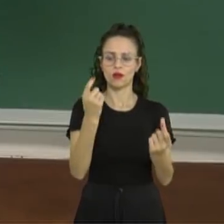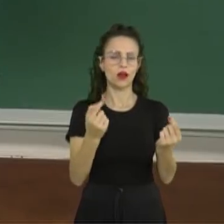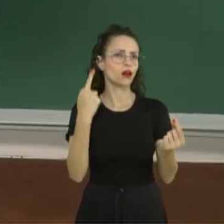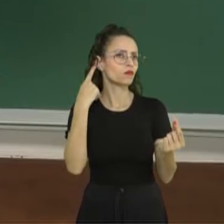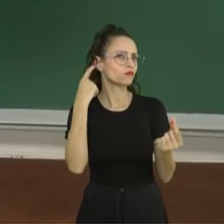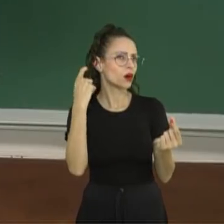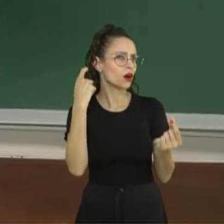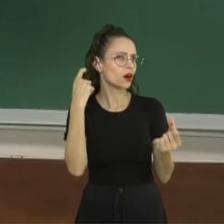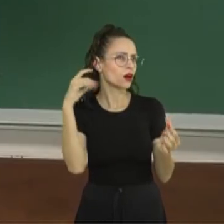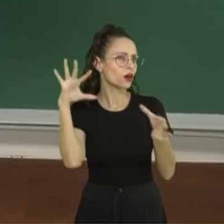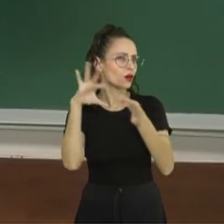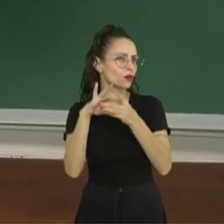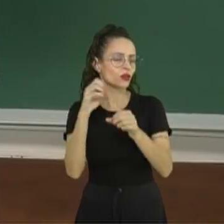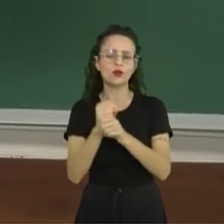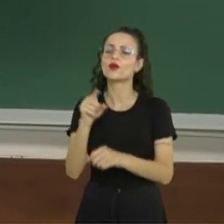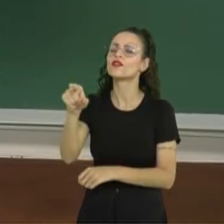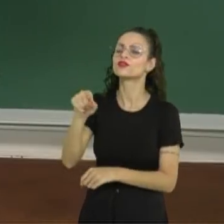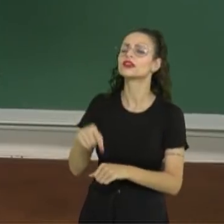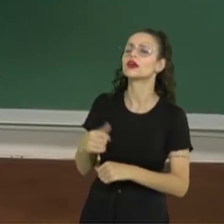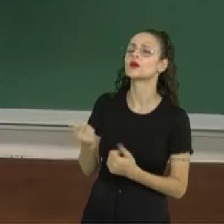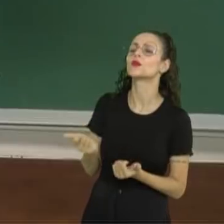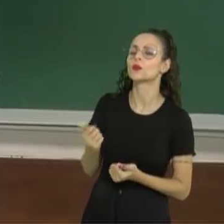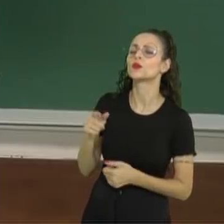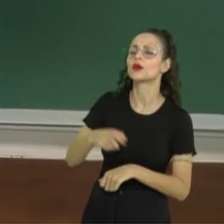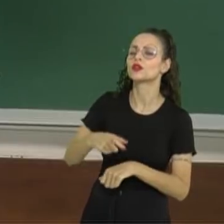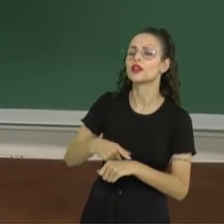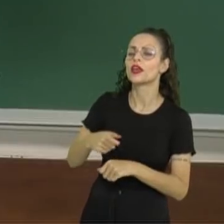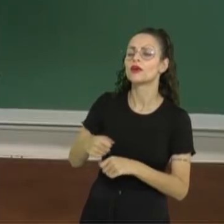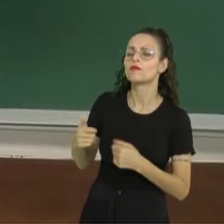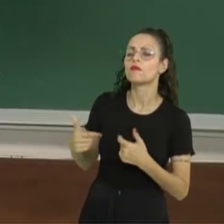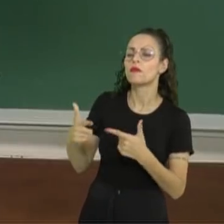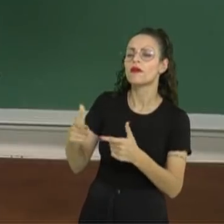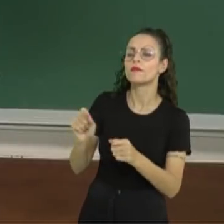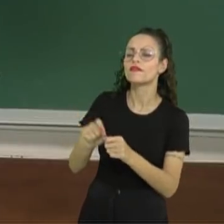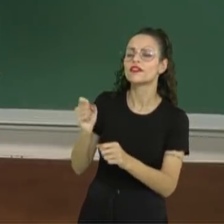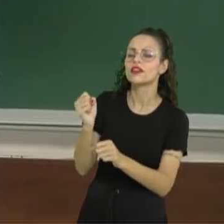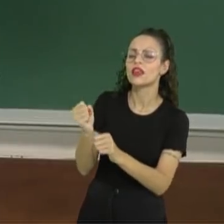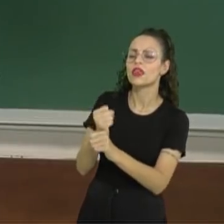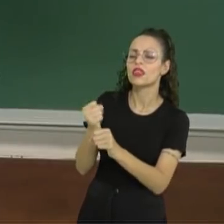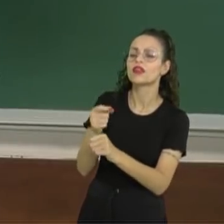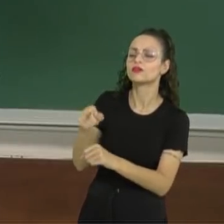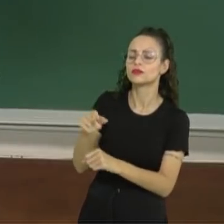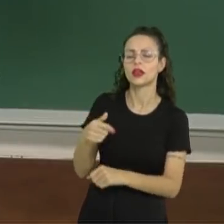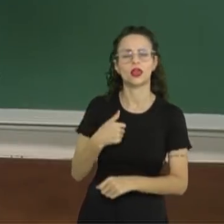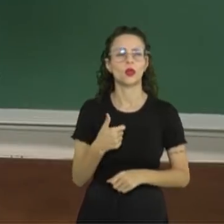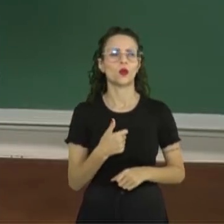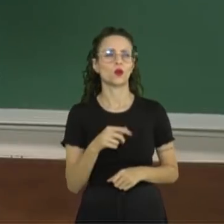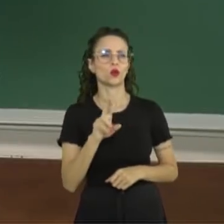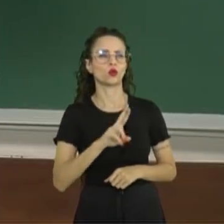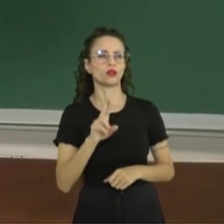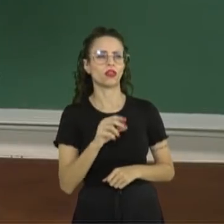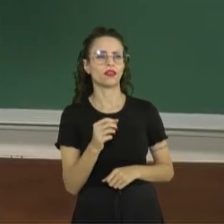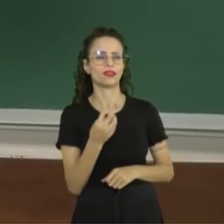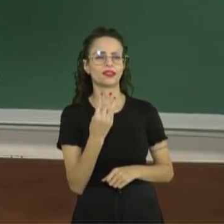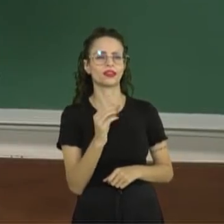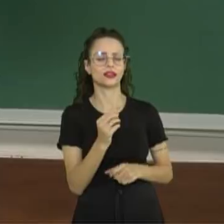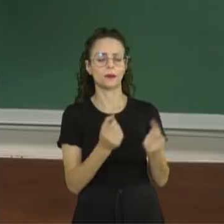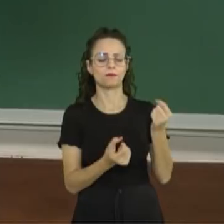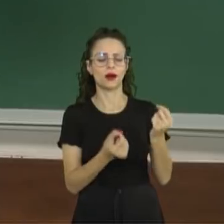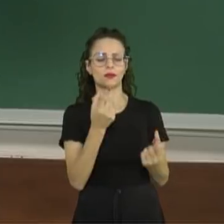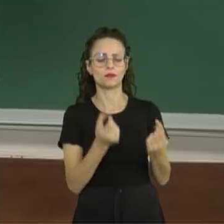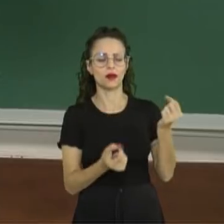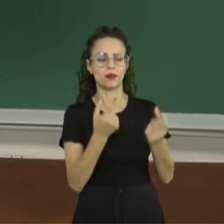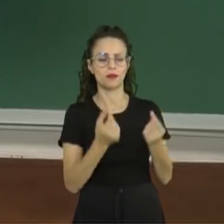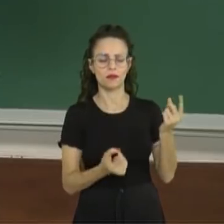tempo. Ô, senhor guerreiro azteca, quanto tempo o senhor gastou para fazer esse machado aí? Ah, eu gastei 30 estouros de